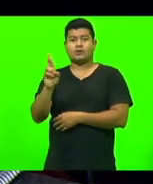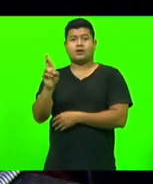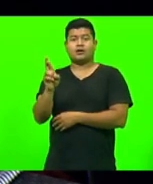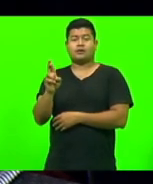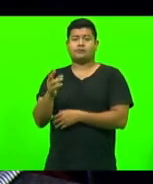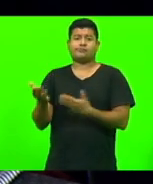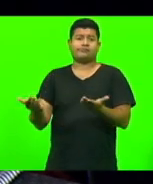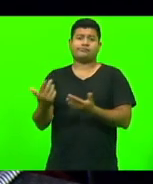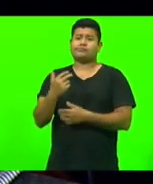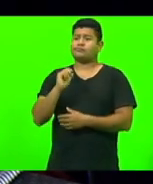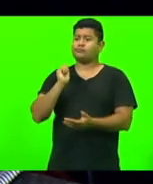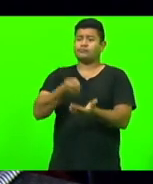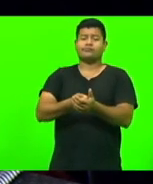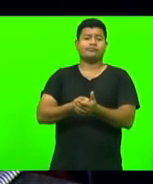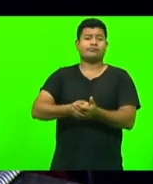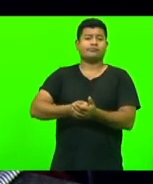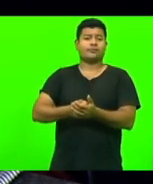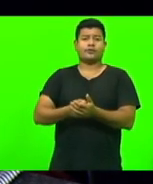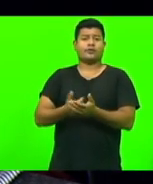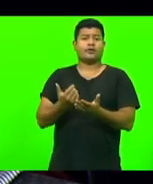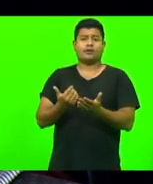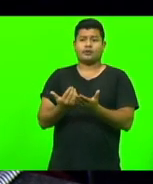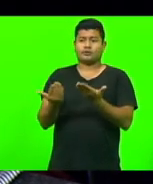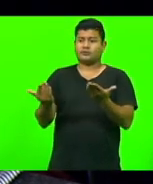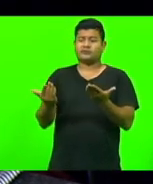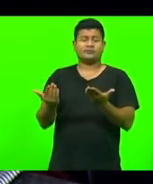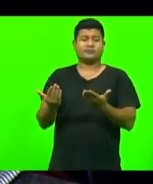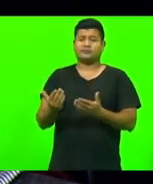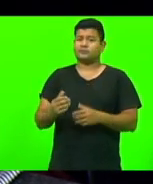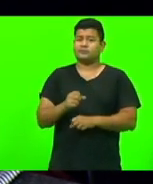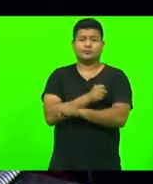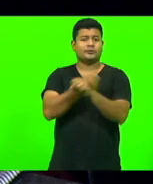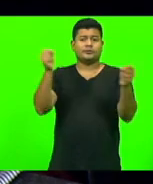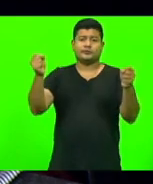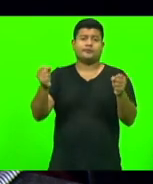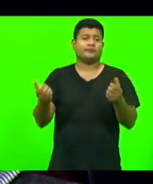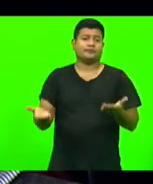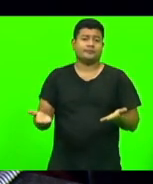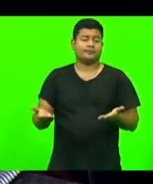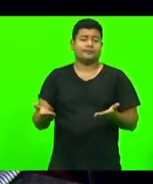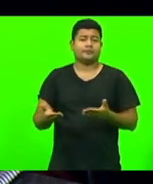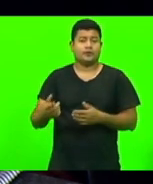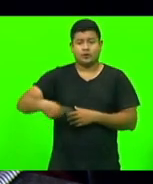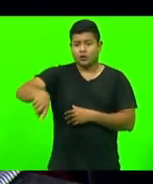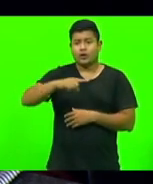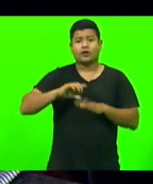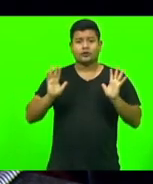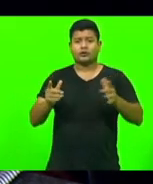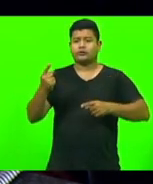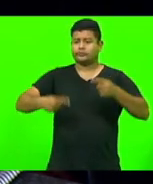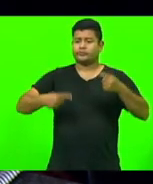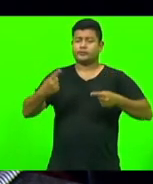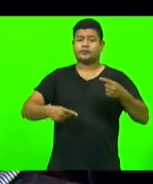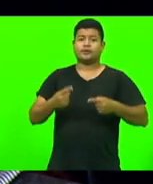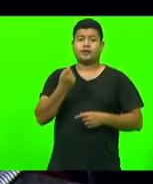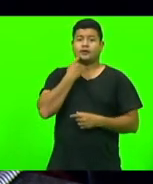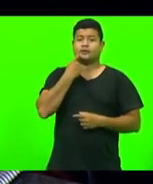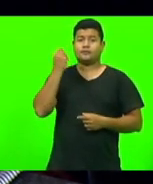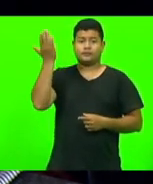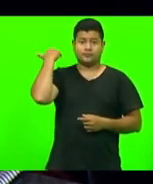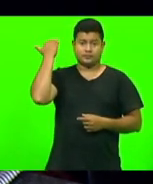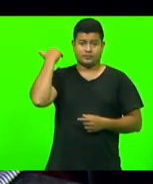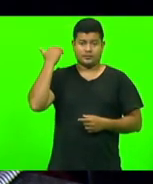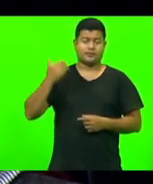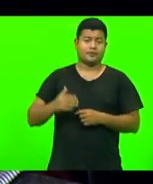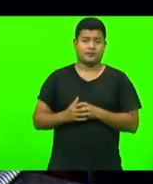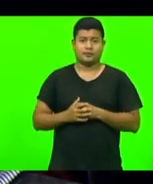nem o custo hospitalar. Essa é uma das questões, inclusive, que nós debatemos na sexta-feira, lá no encontro